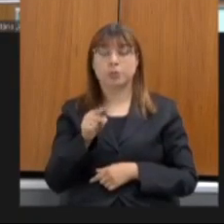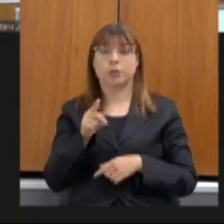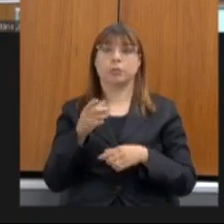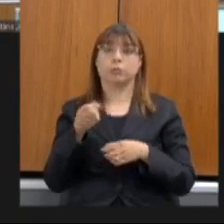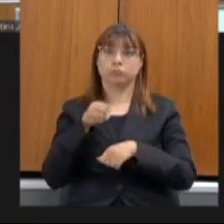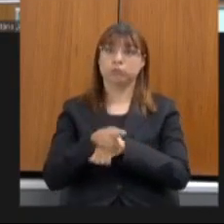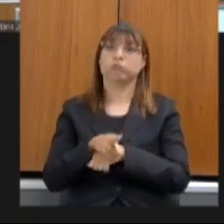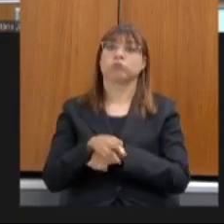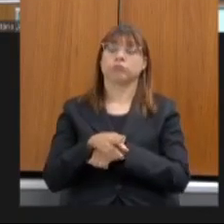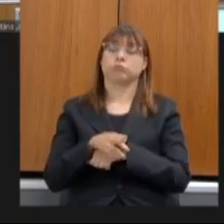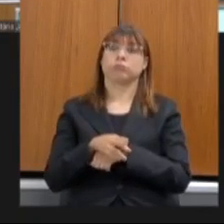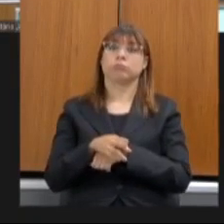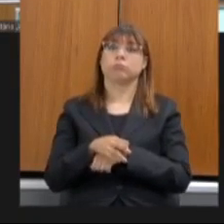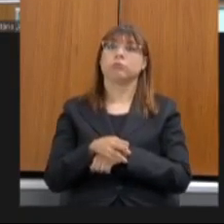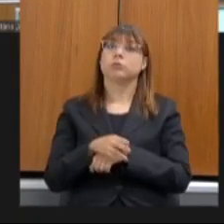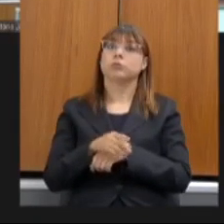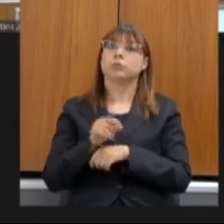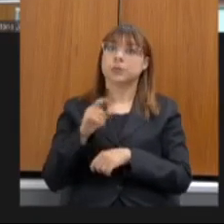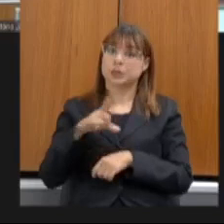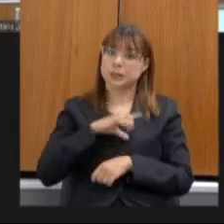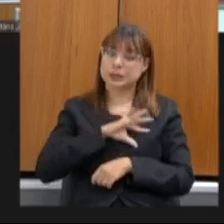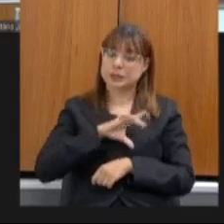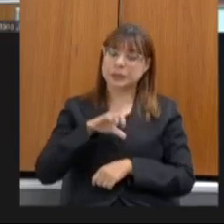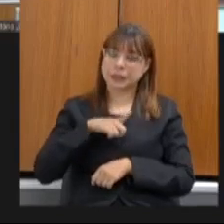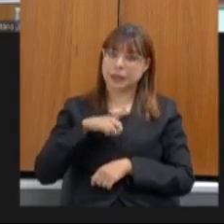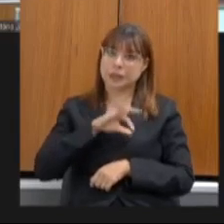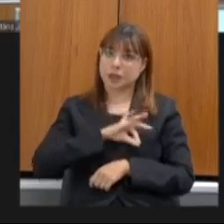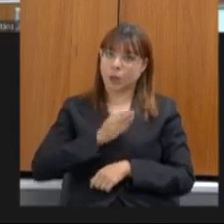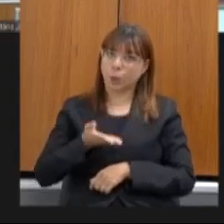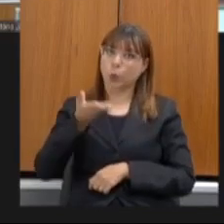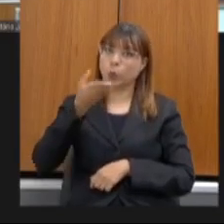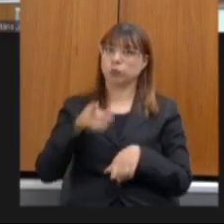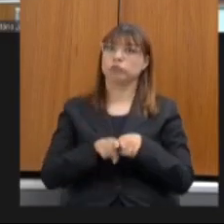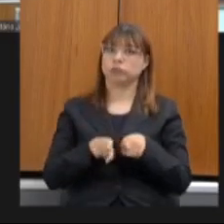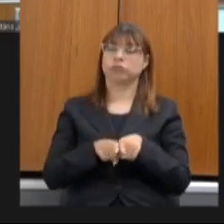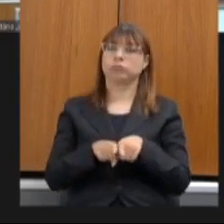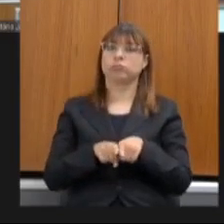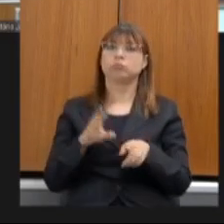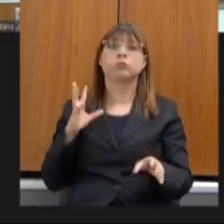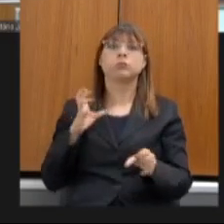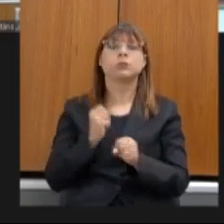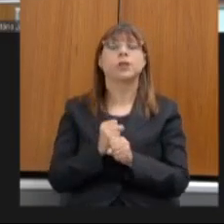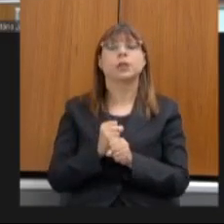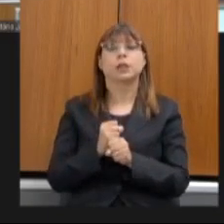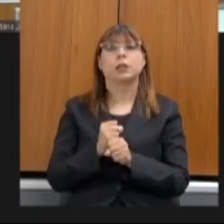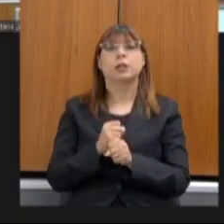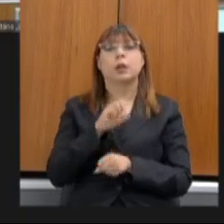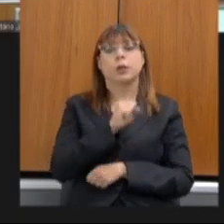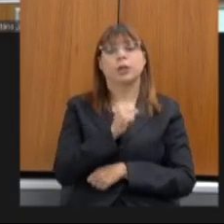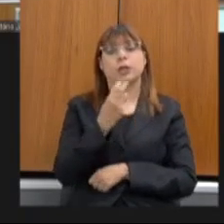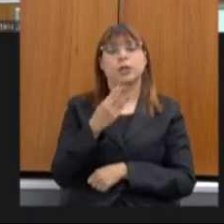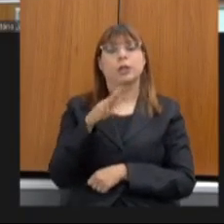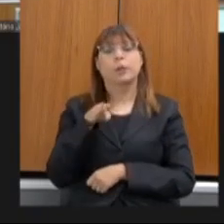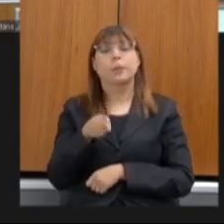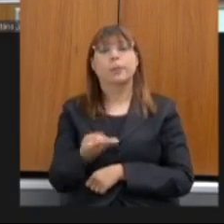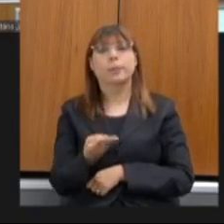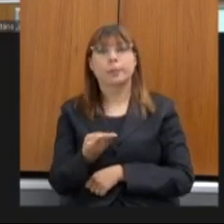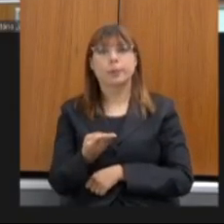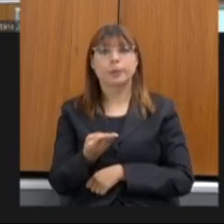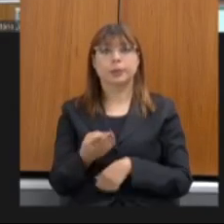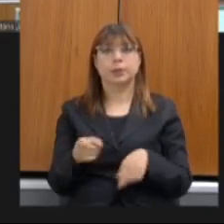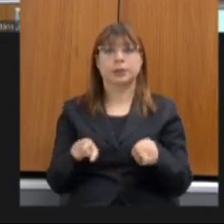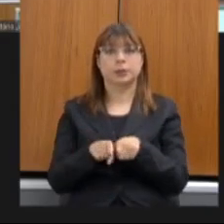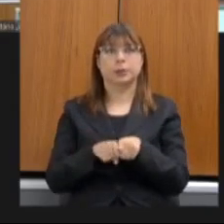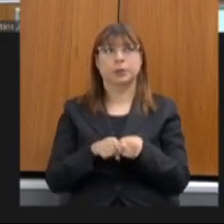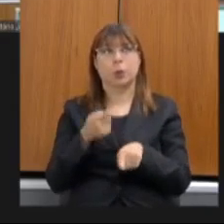deles empregos de qualidade com altos salários ao todo né Desse acúmulo de 83 milhões e